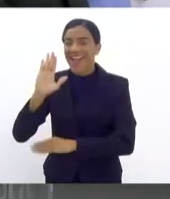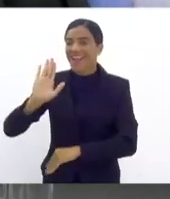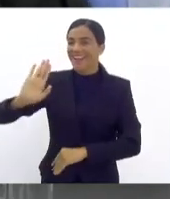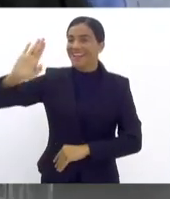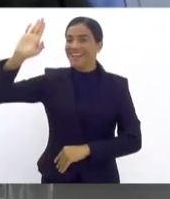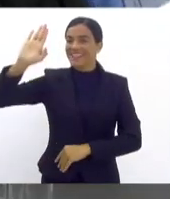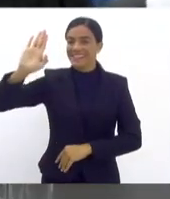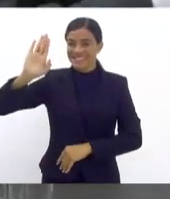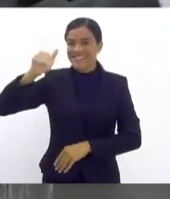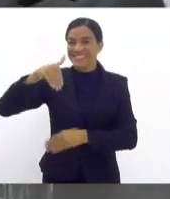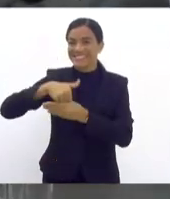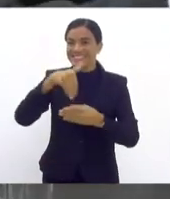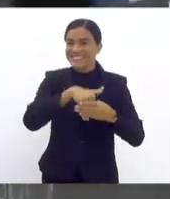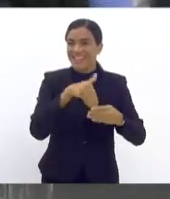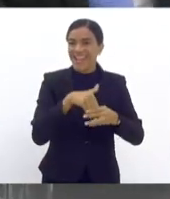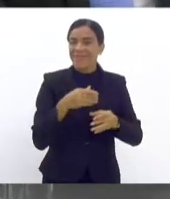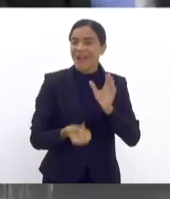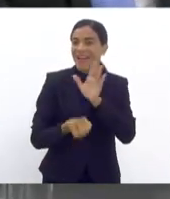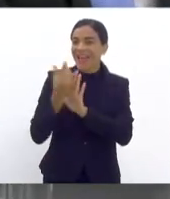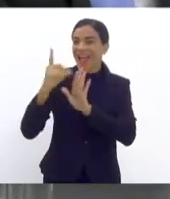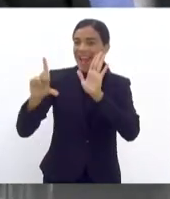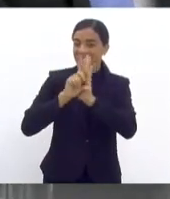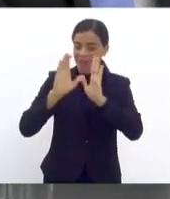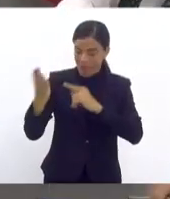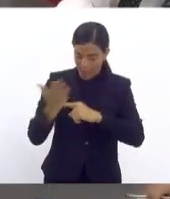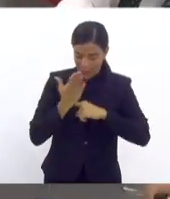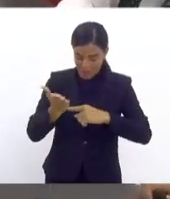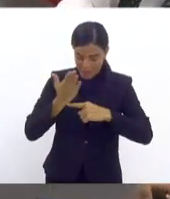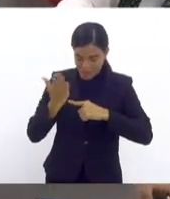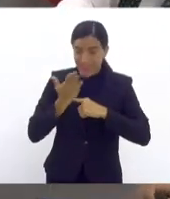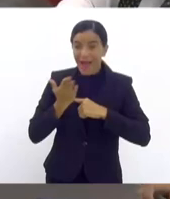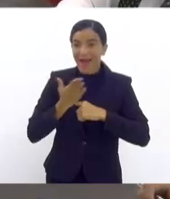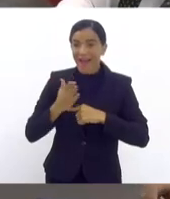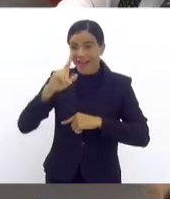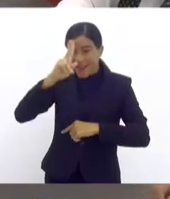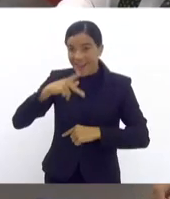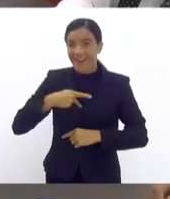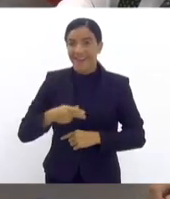própria. Aliás, só para discutir. Deputado Fred, para discutir.